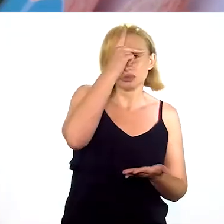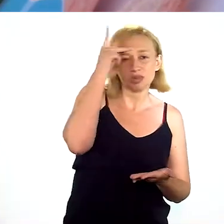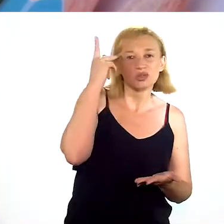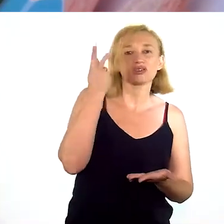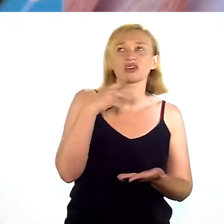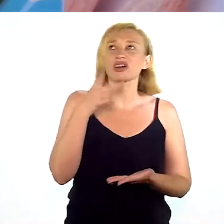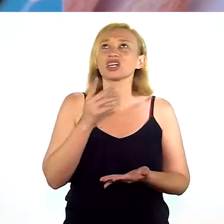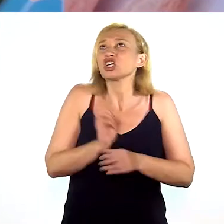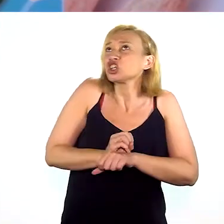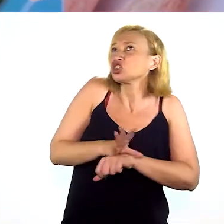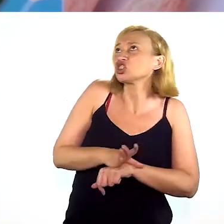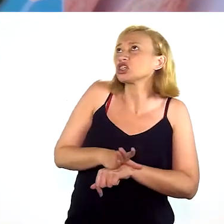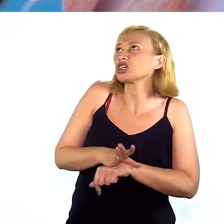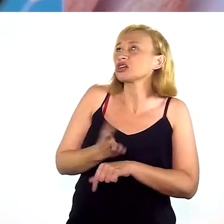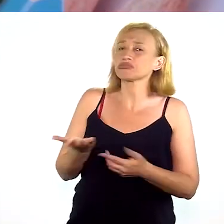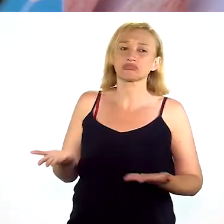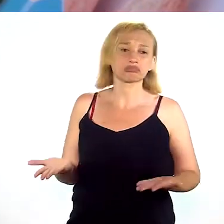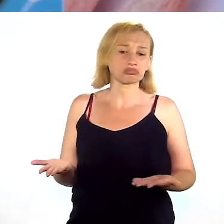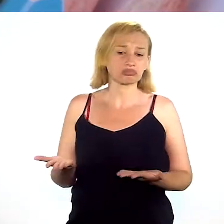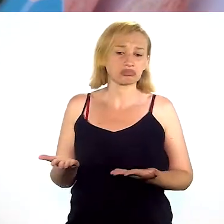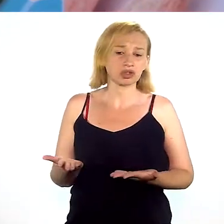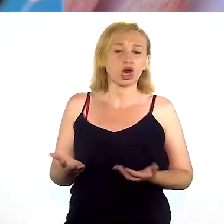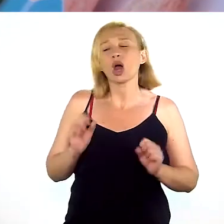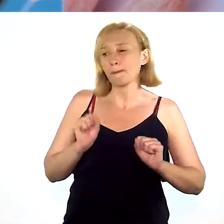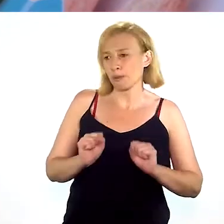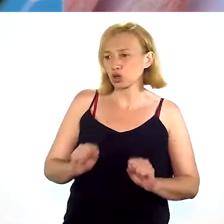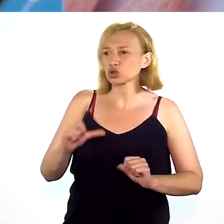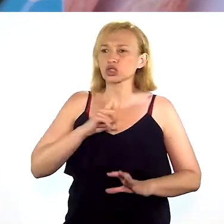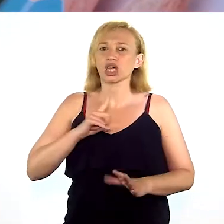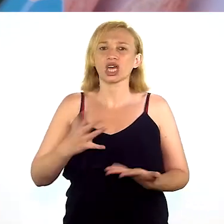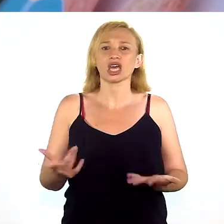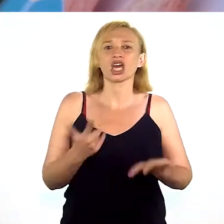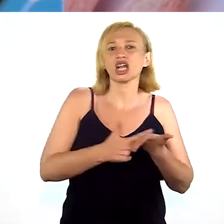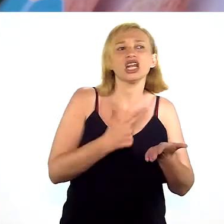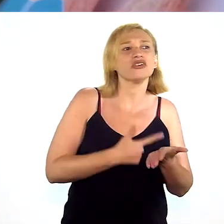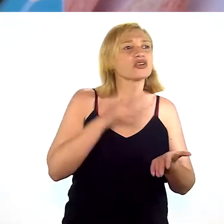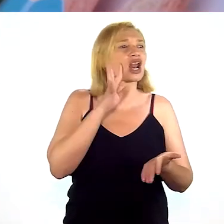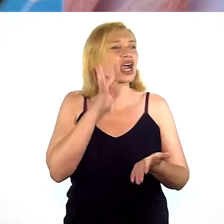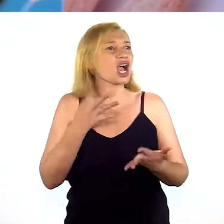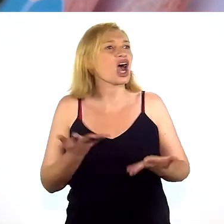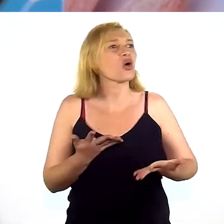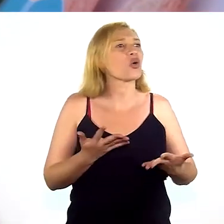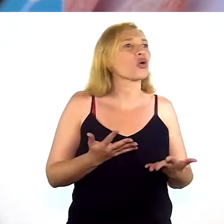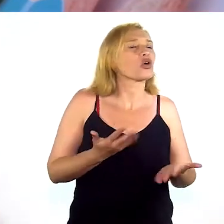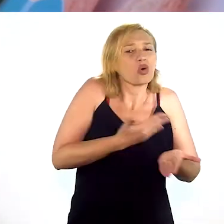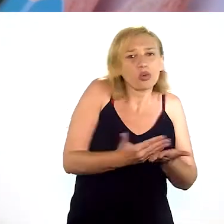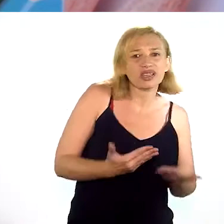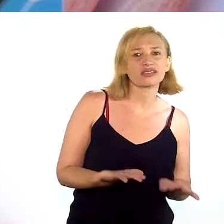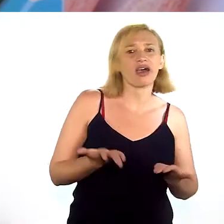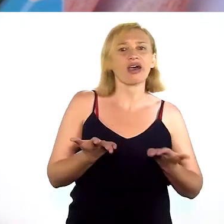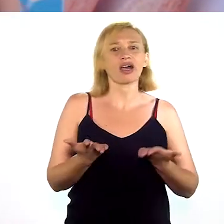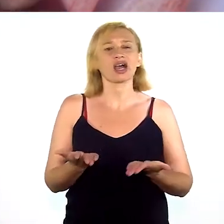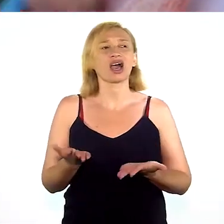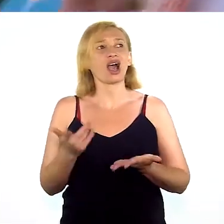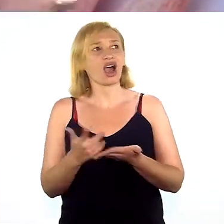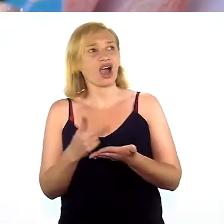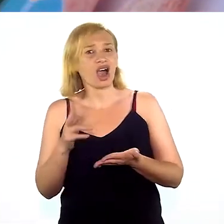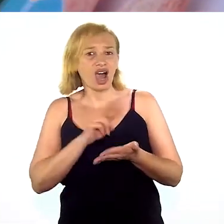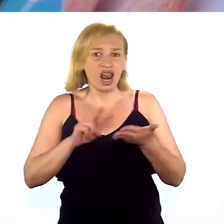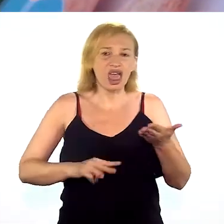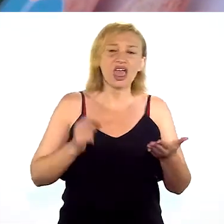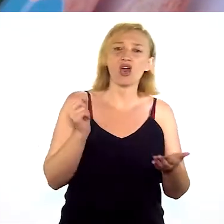de livros e as pessoas às vezes ficam, poxa, mas que dica eu posso ter? Que livro que é legal? Que livro que é legal